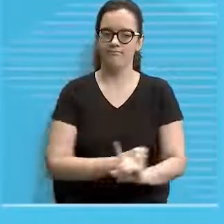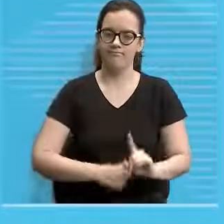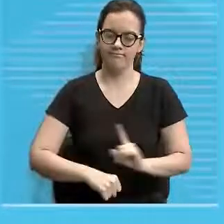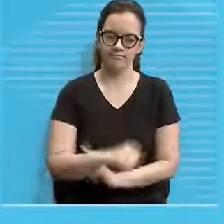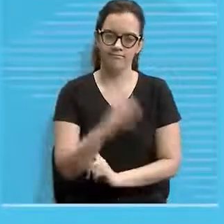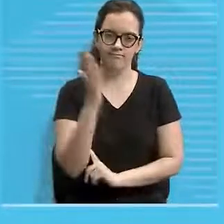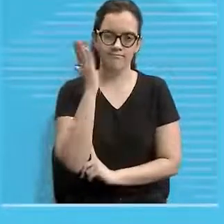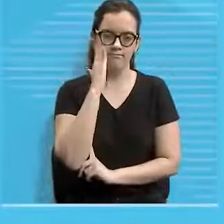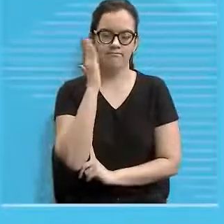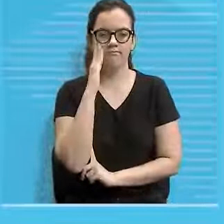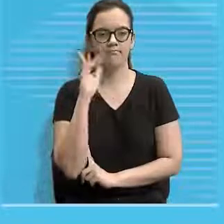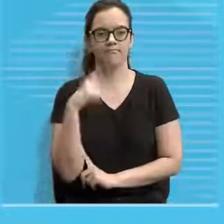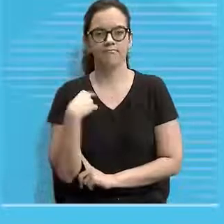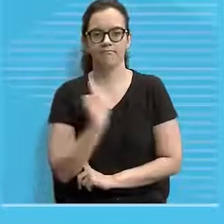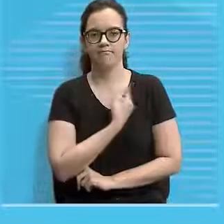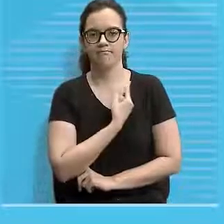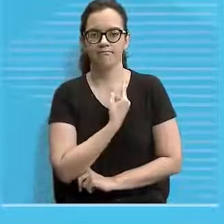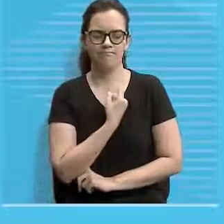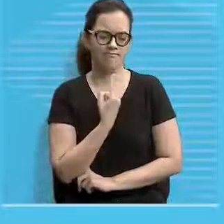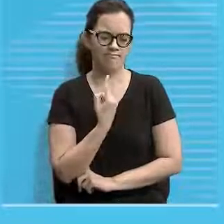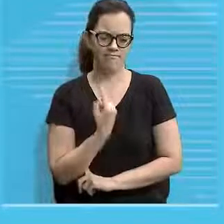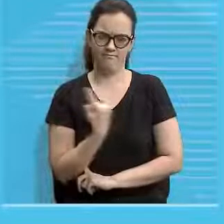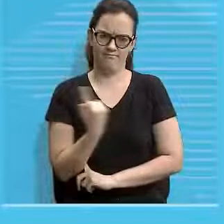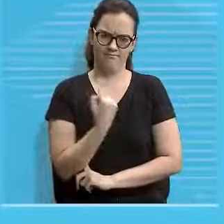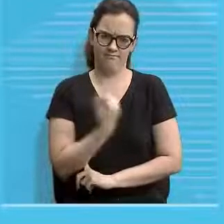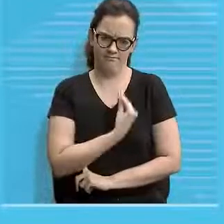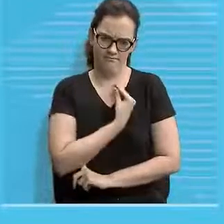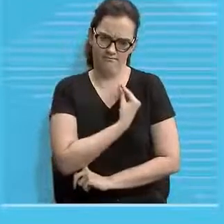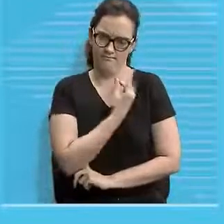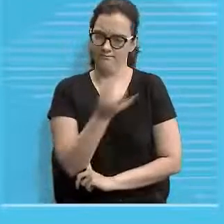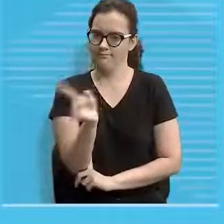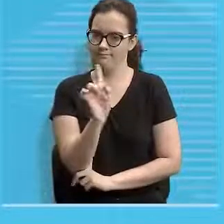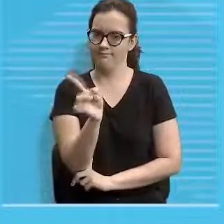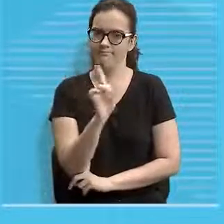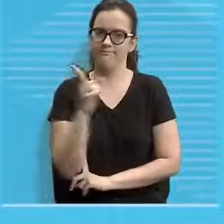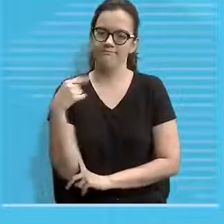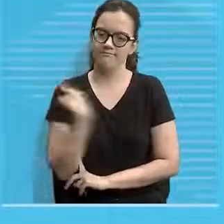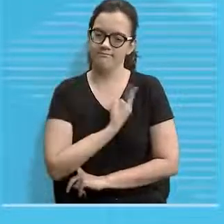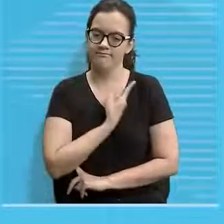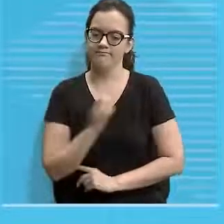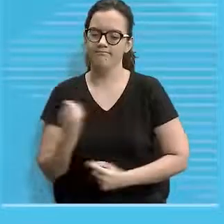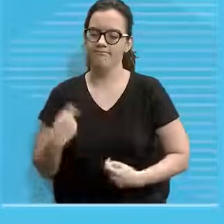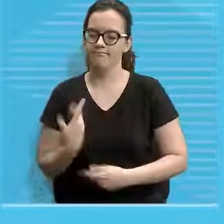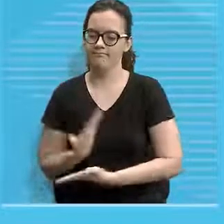né? Nós somos seres sociais, então a gente vai se construindo,